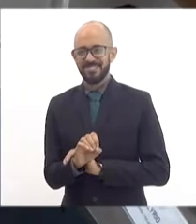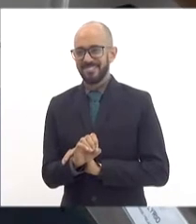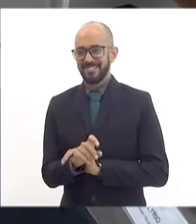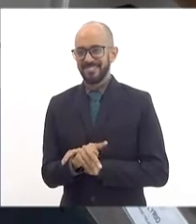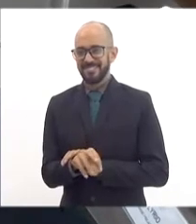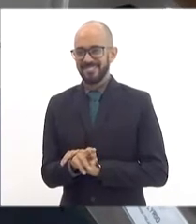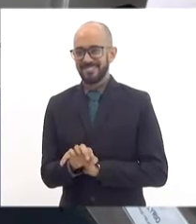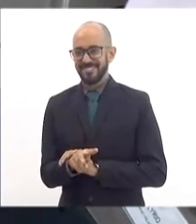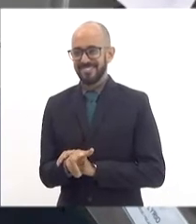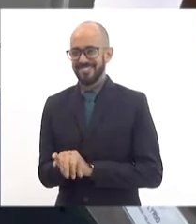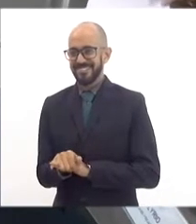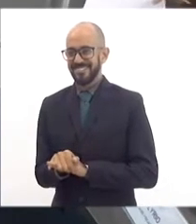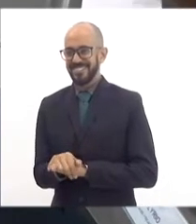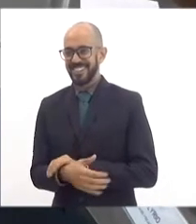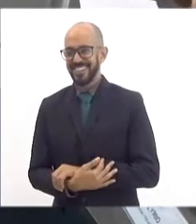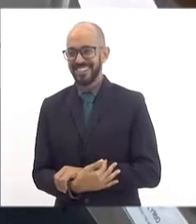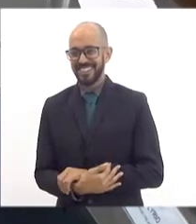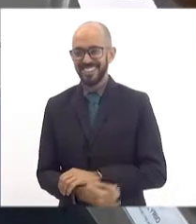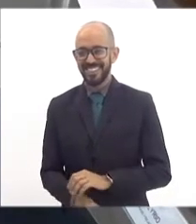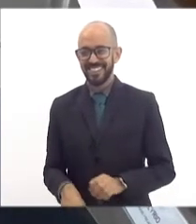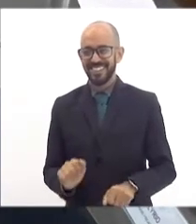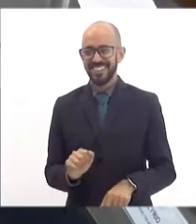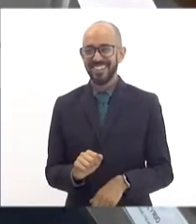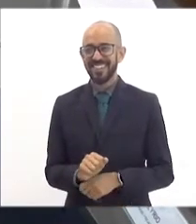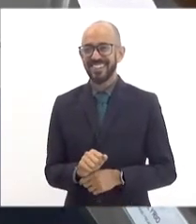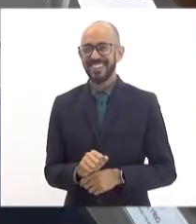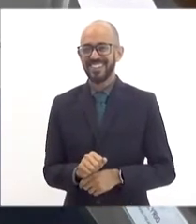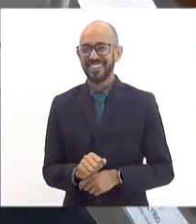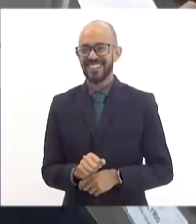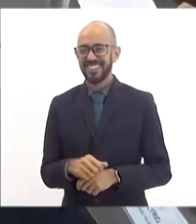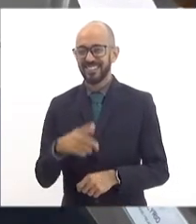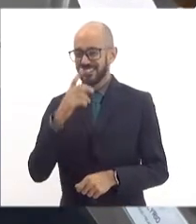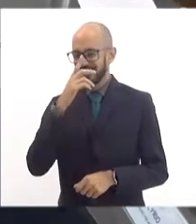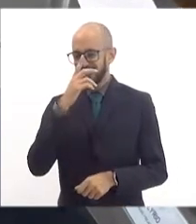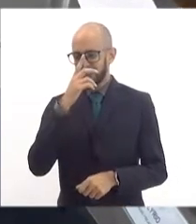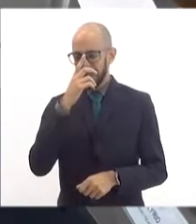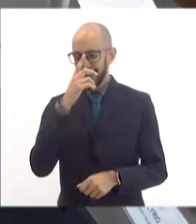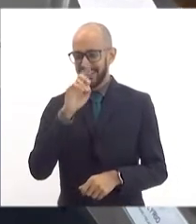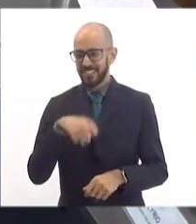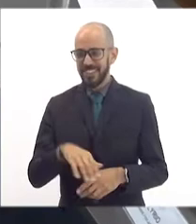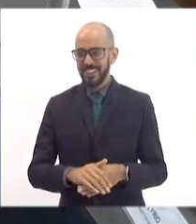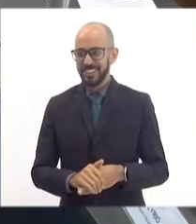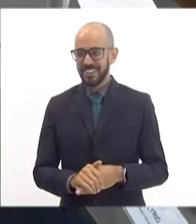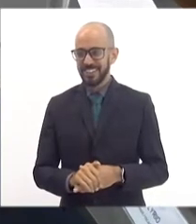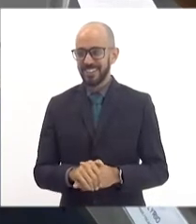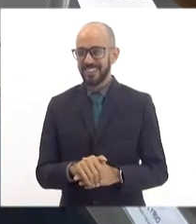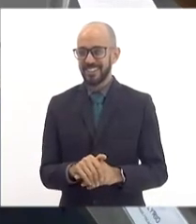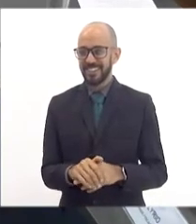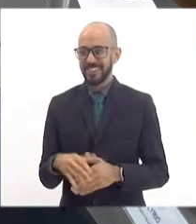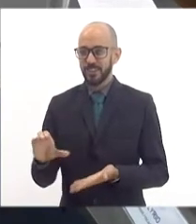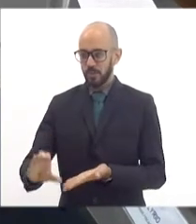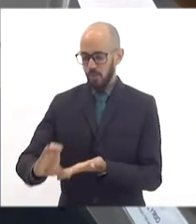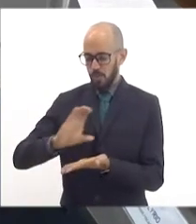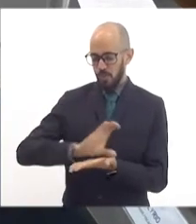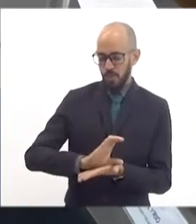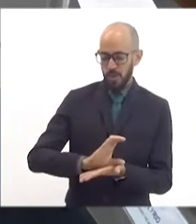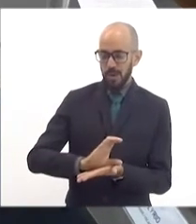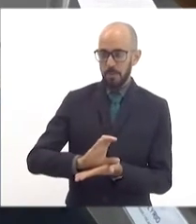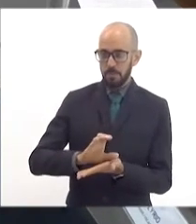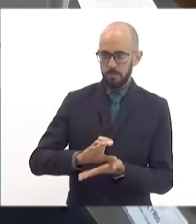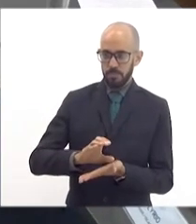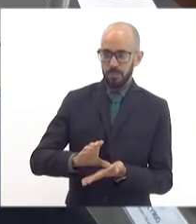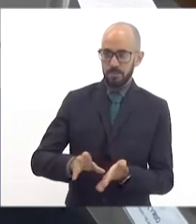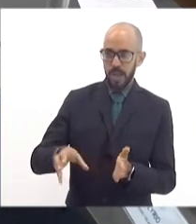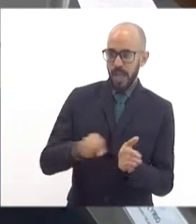o governo a usar os recursos mais aderentes ao fundo que